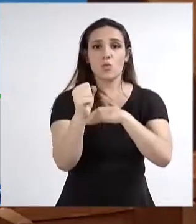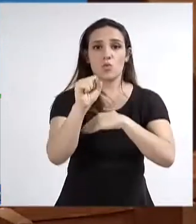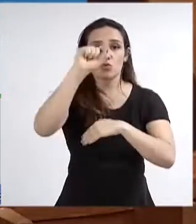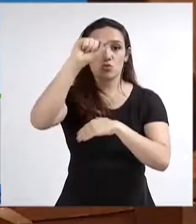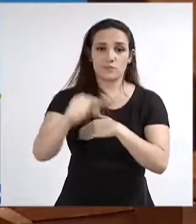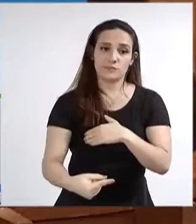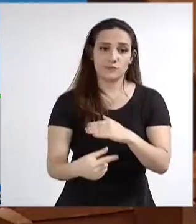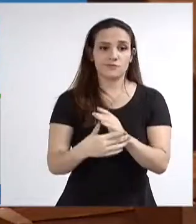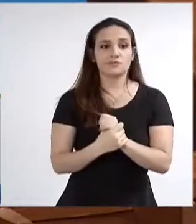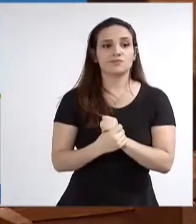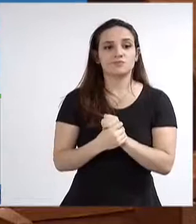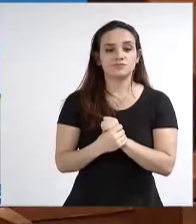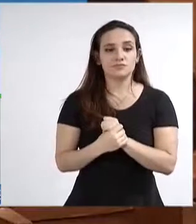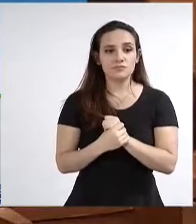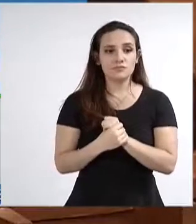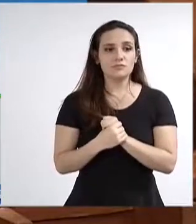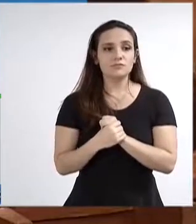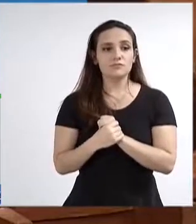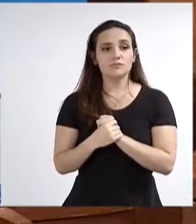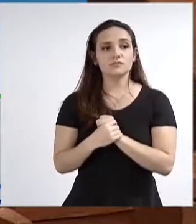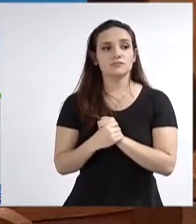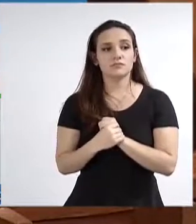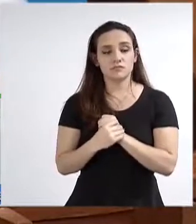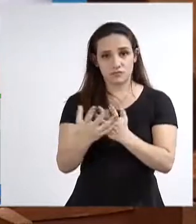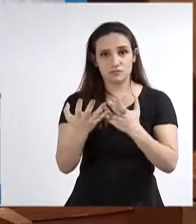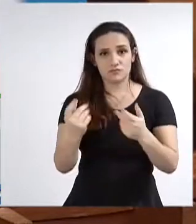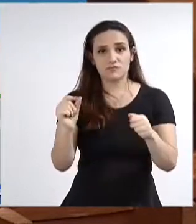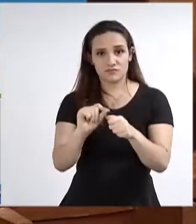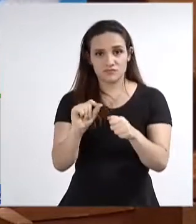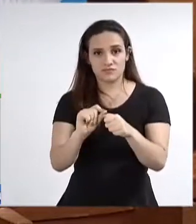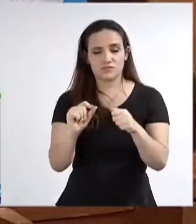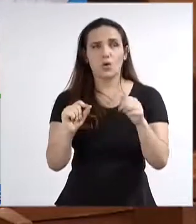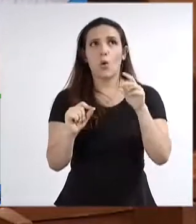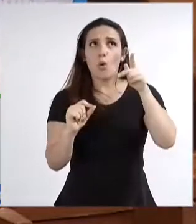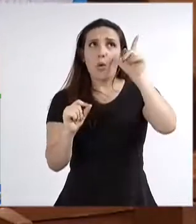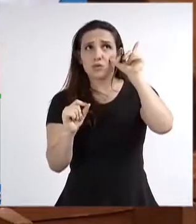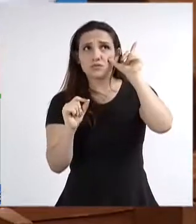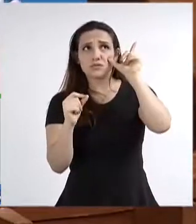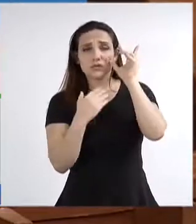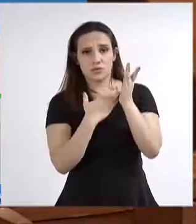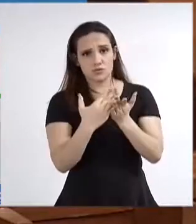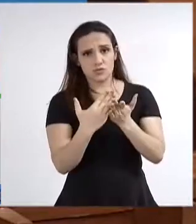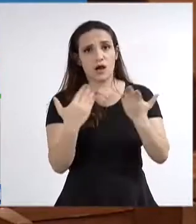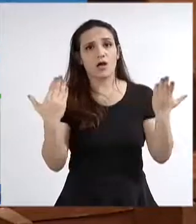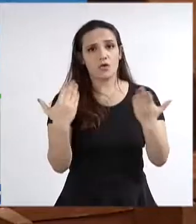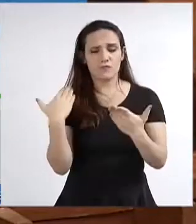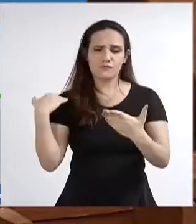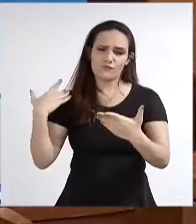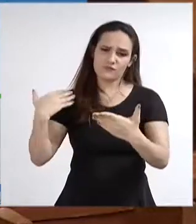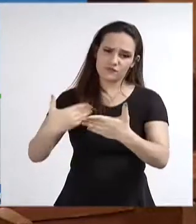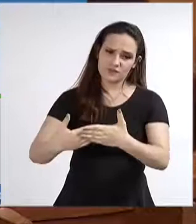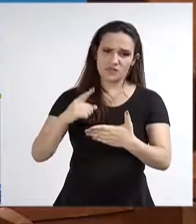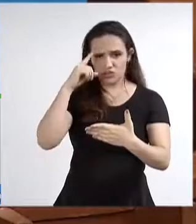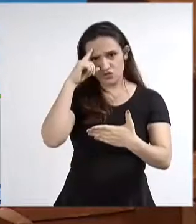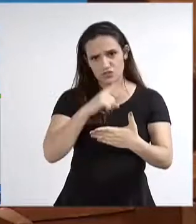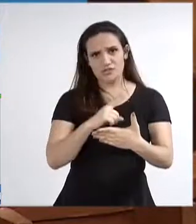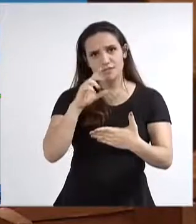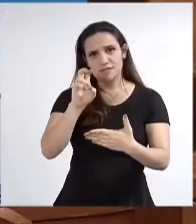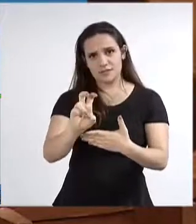que se prevê fazer durante esse período que inicia ontem e vai até o dia 5 de